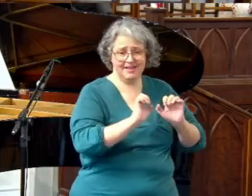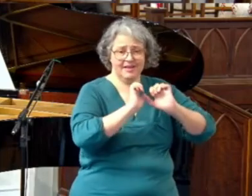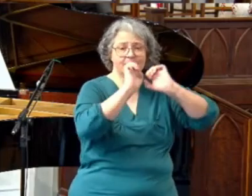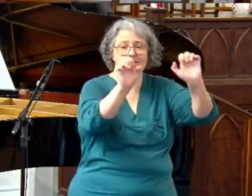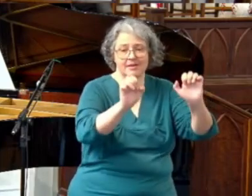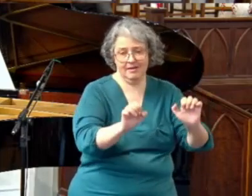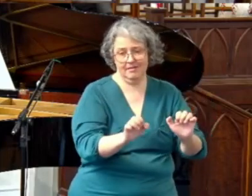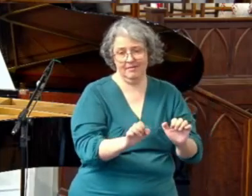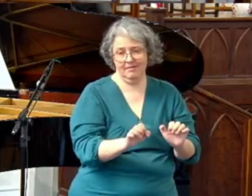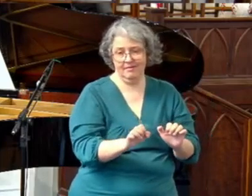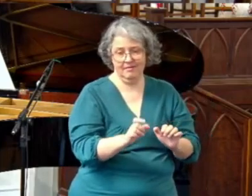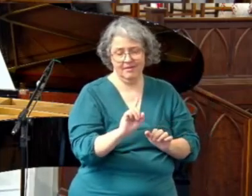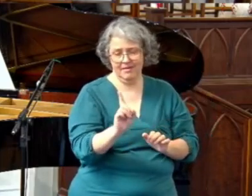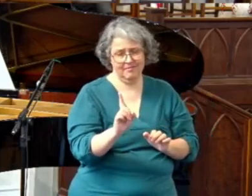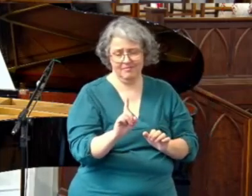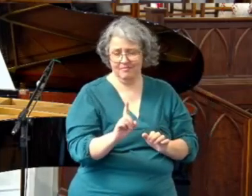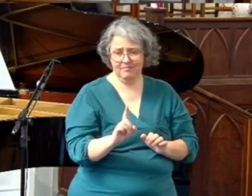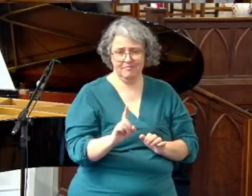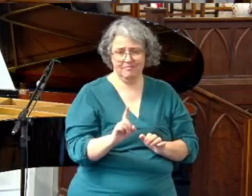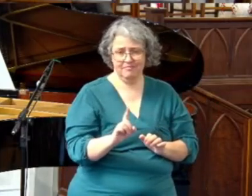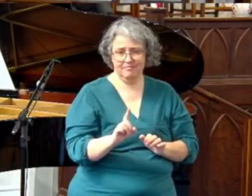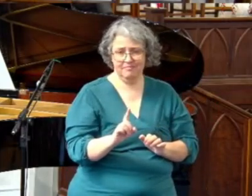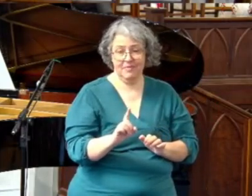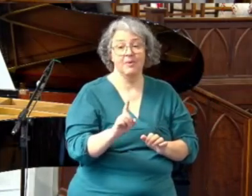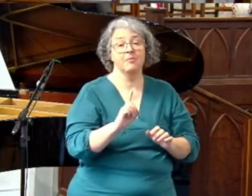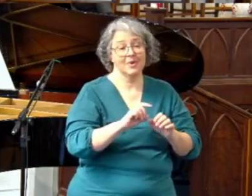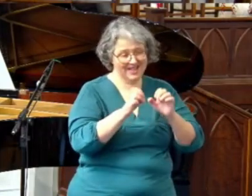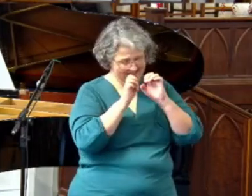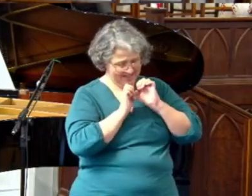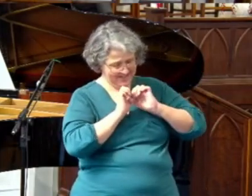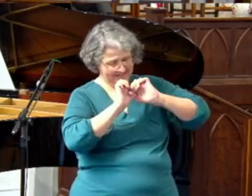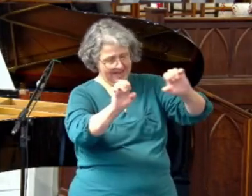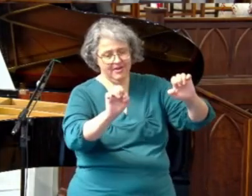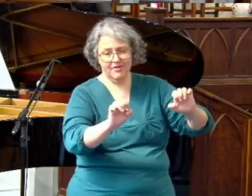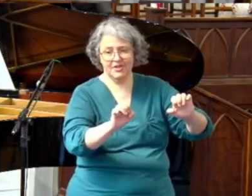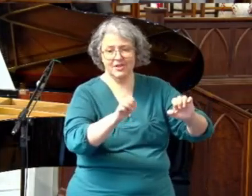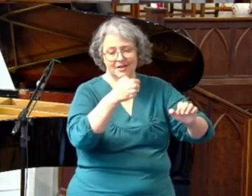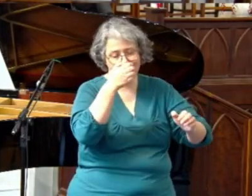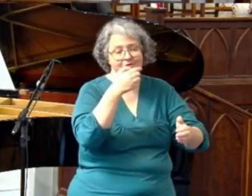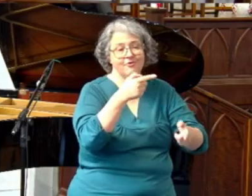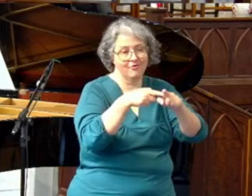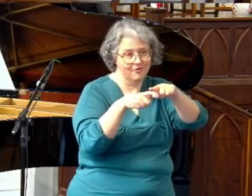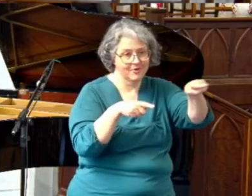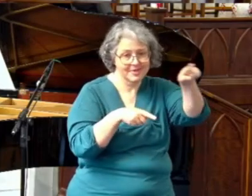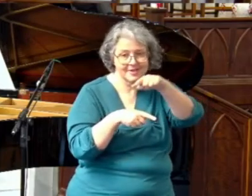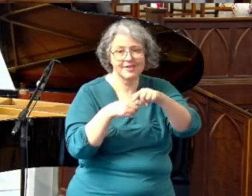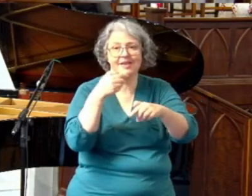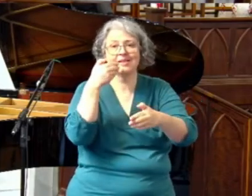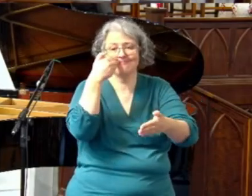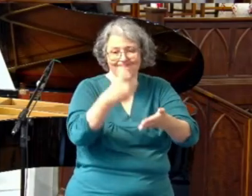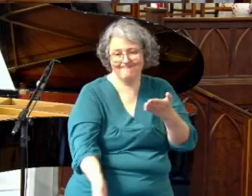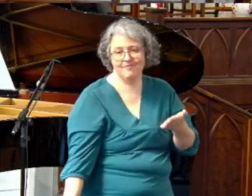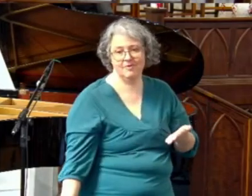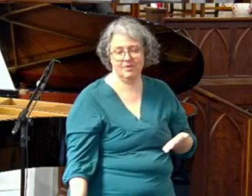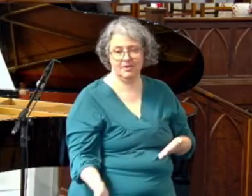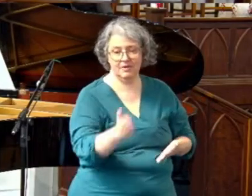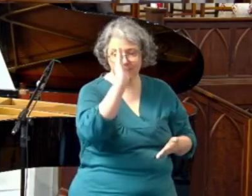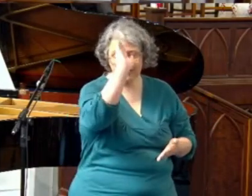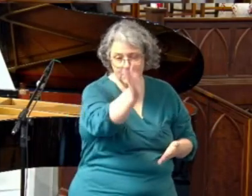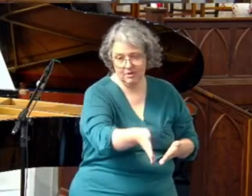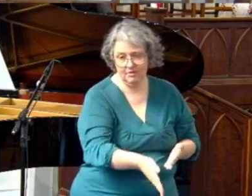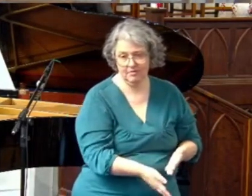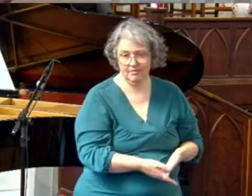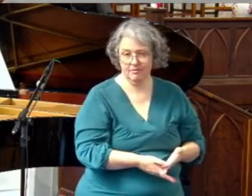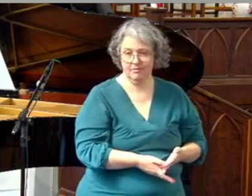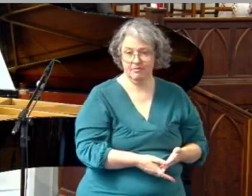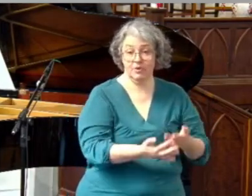fazendo isso, vocês estão condenados. Mas há esperança, e hoje é este